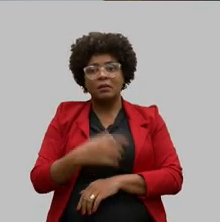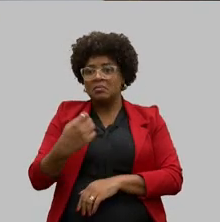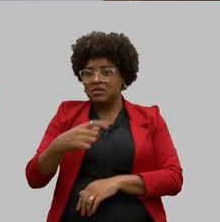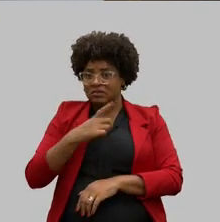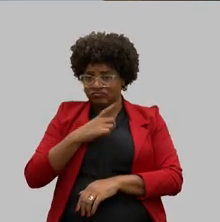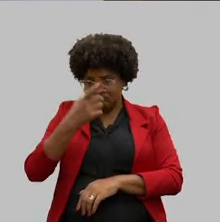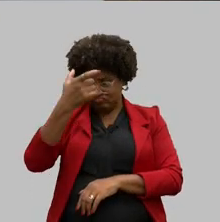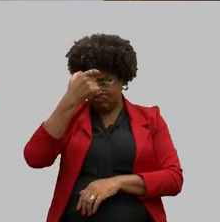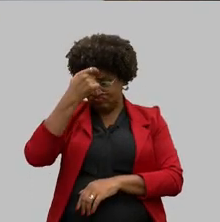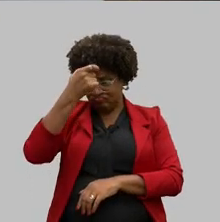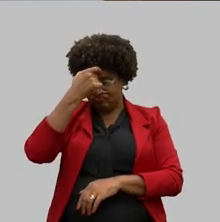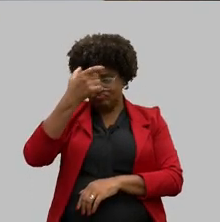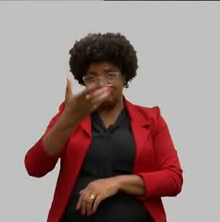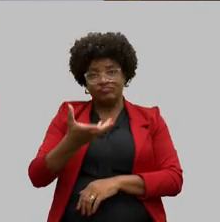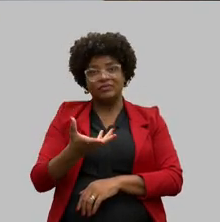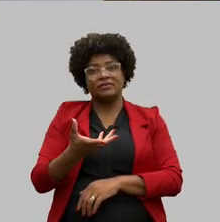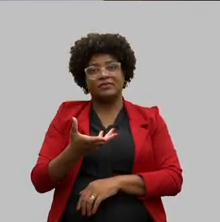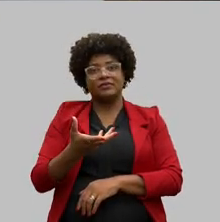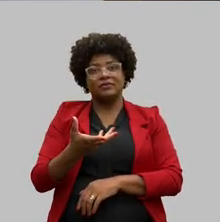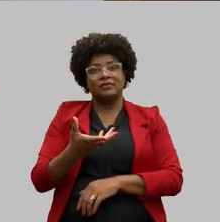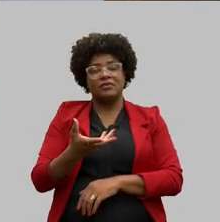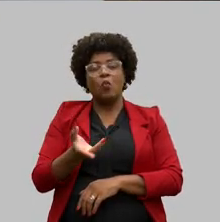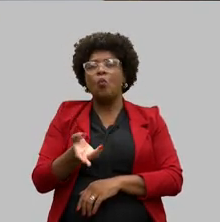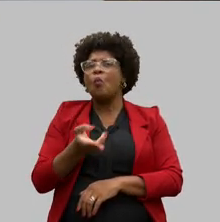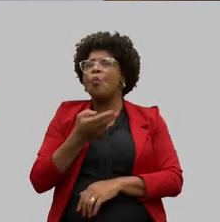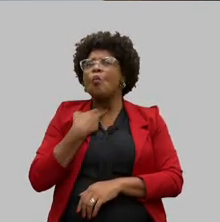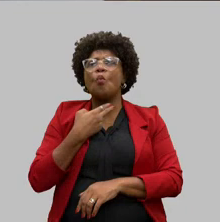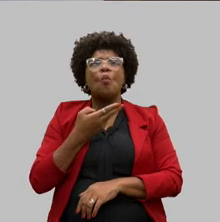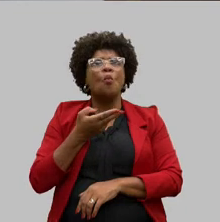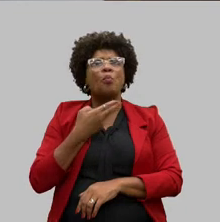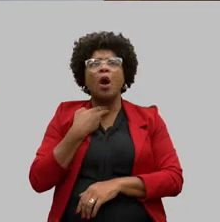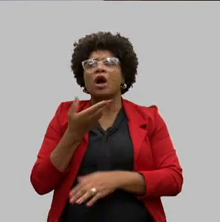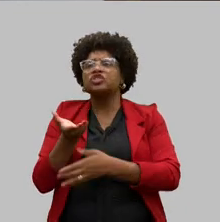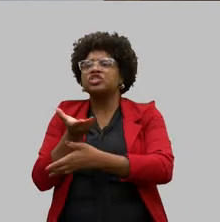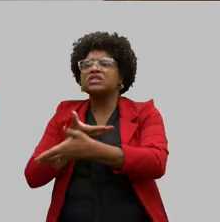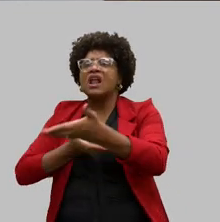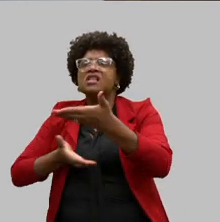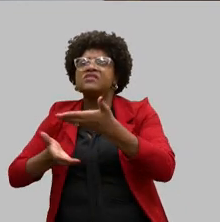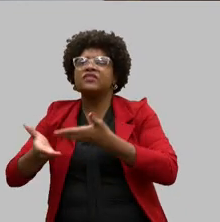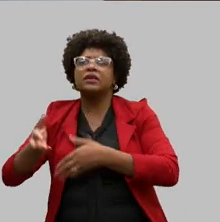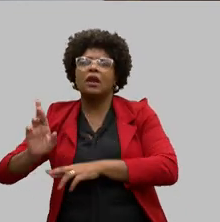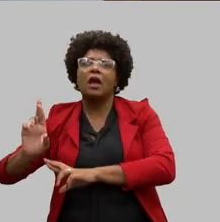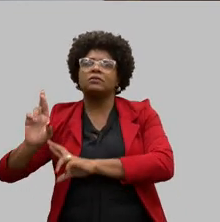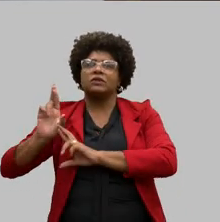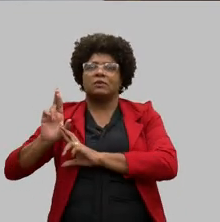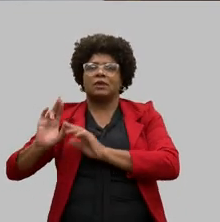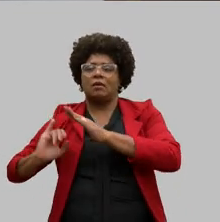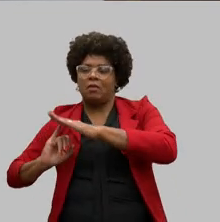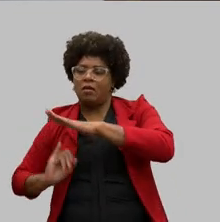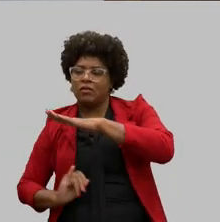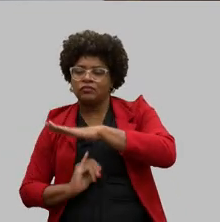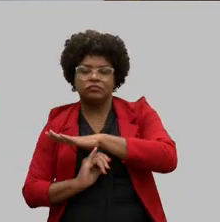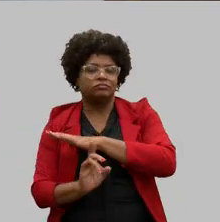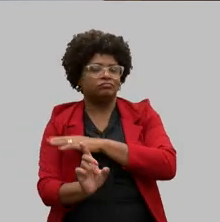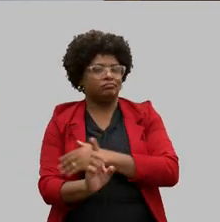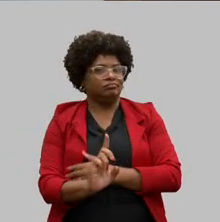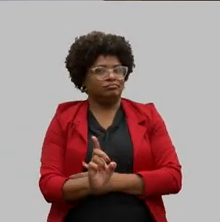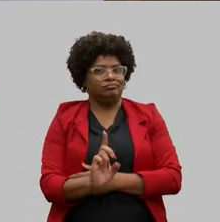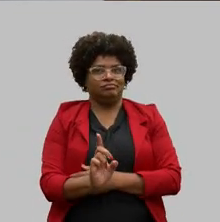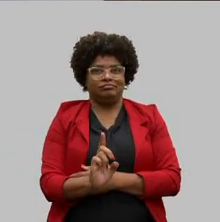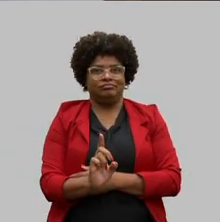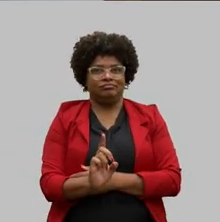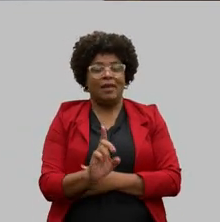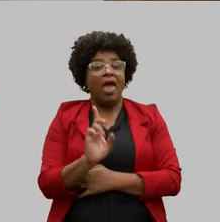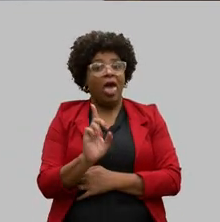disso nós não os transferir para as instituições as responsabilidades familiares isso é